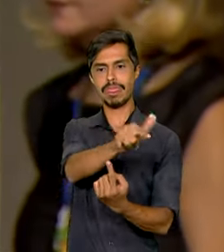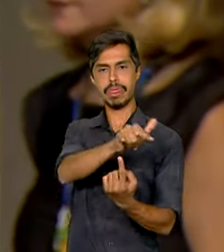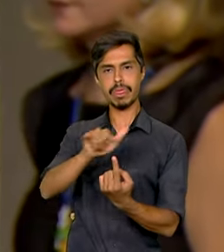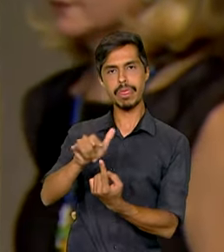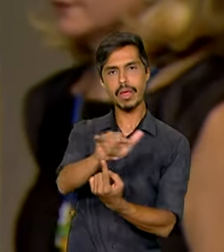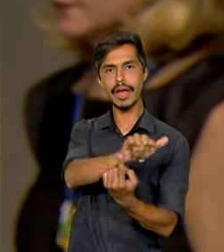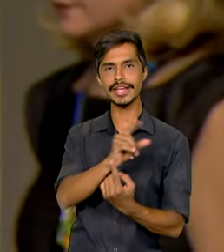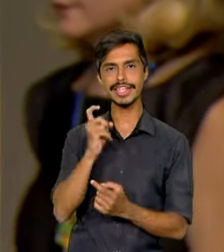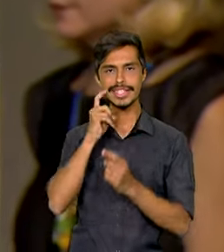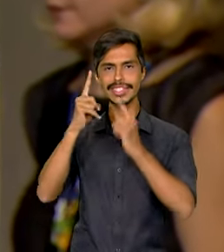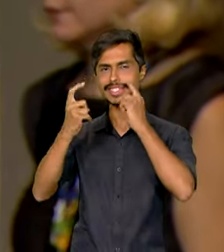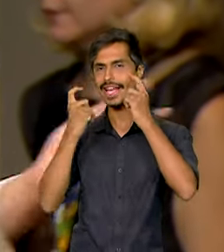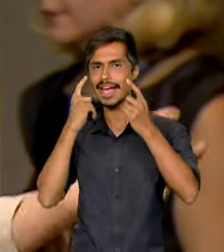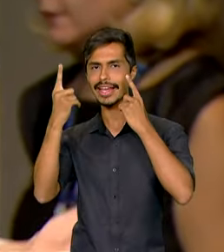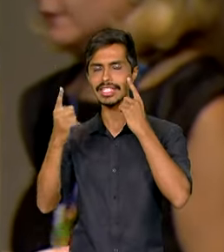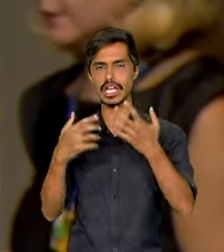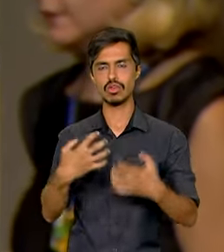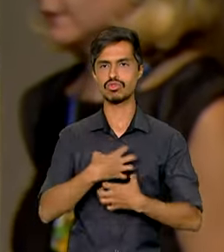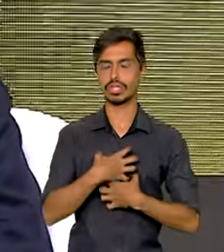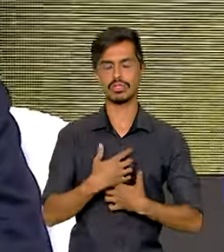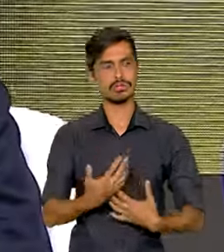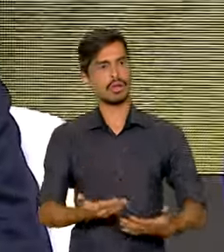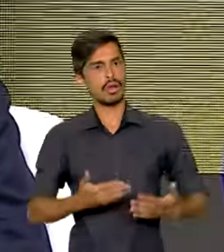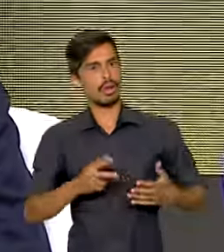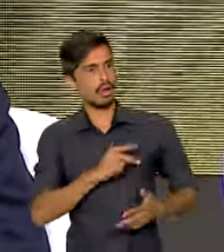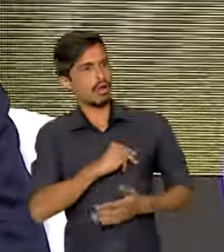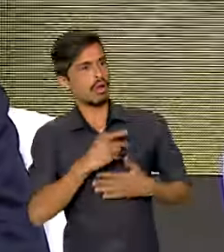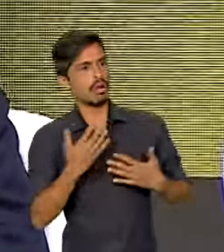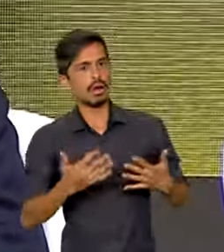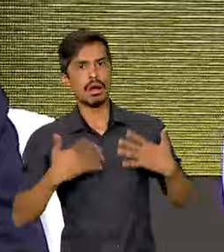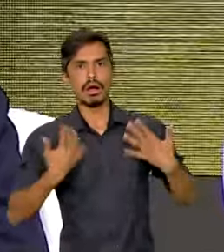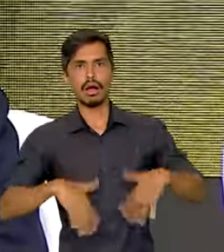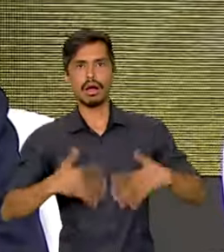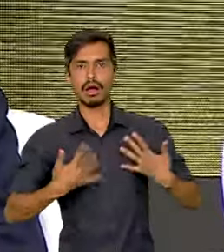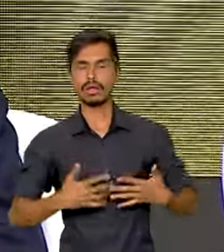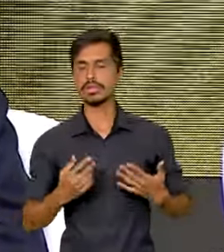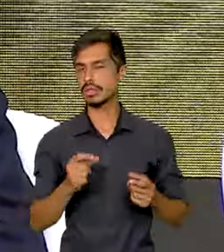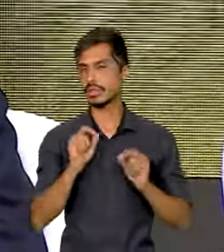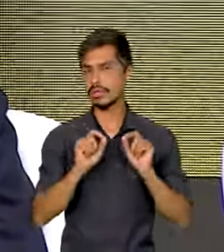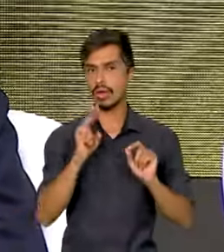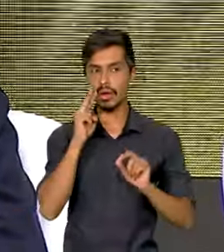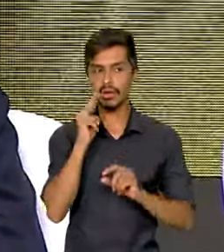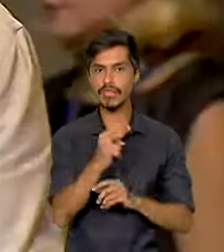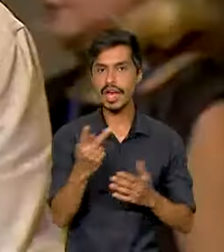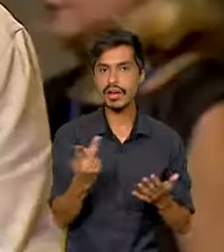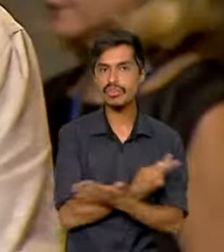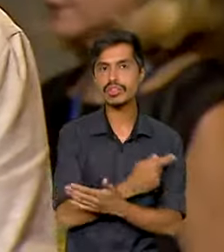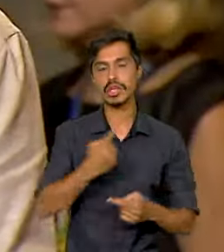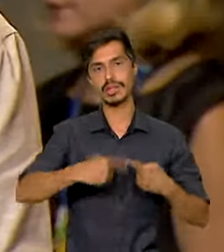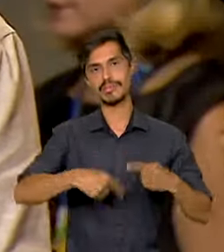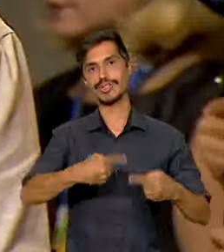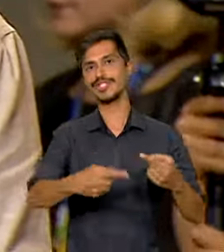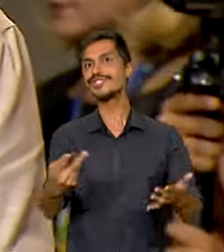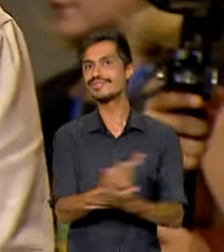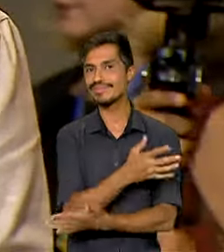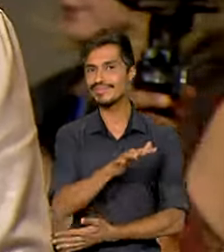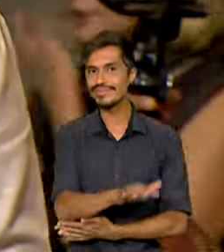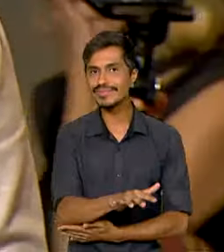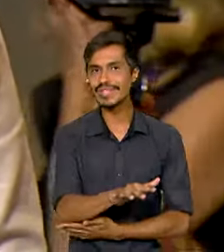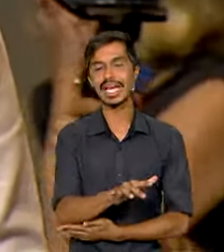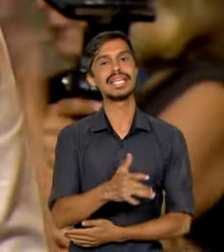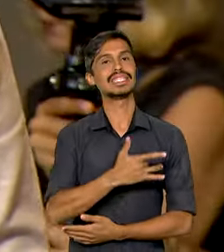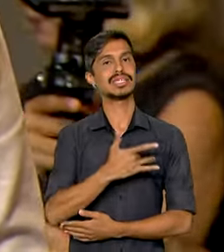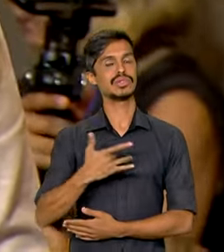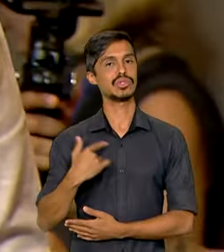está se dando, é algo assombroso. Basta ver o que aconteceu no campo da política. Na